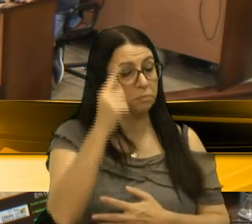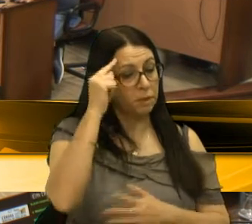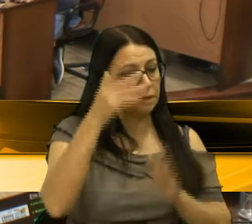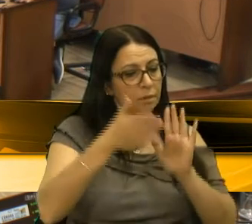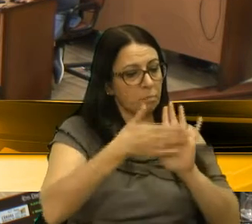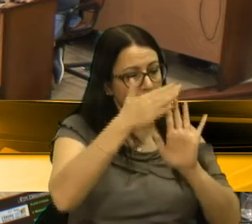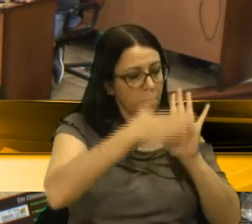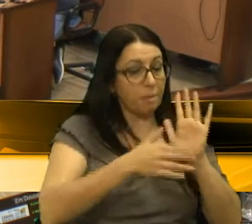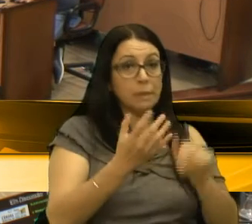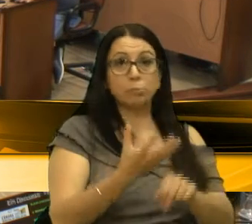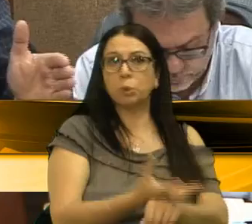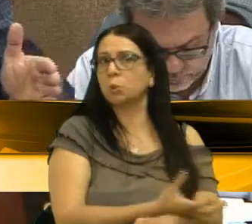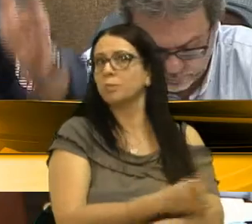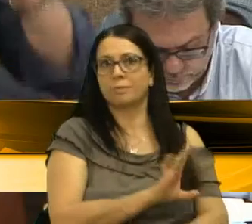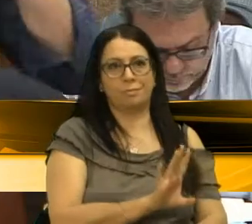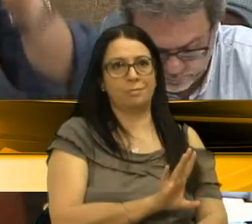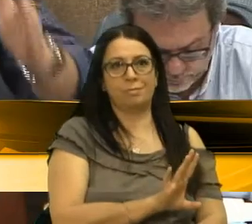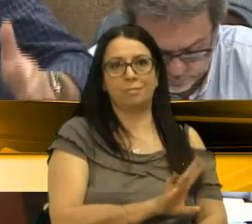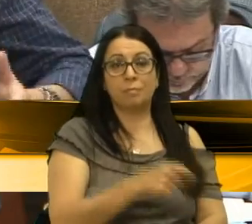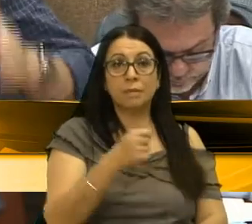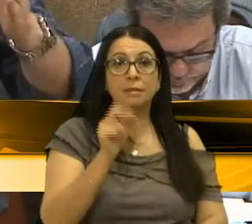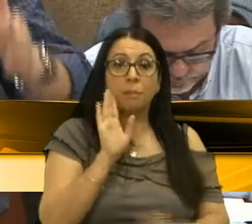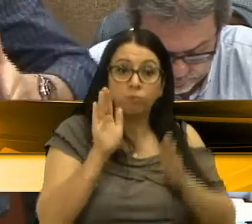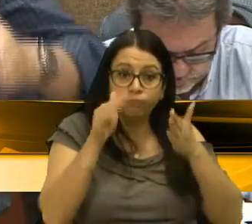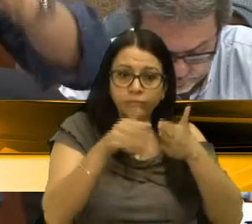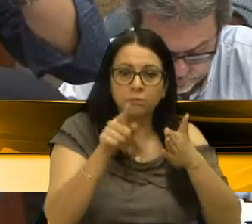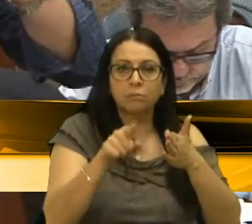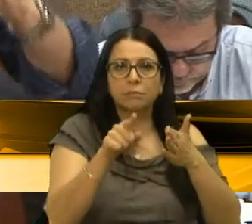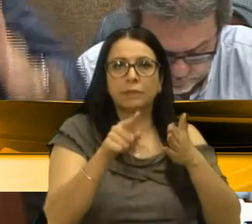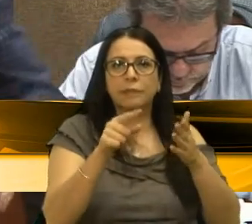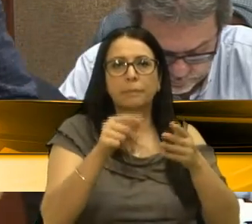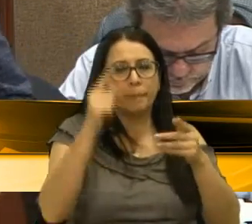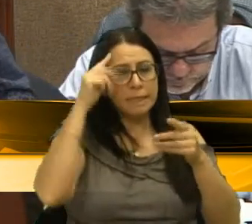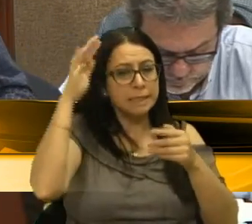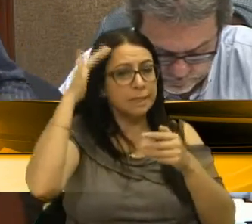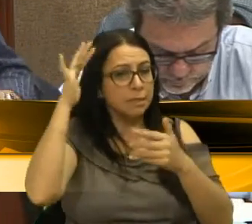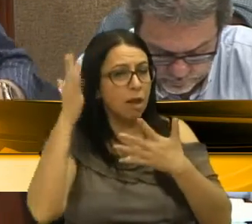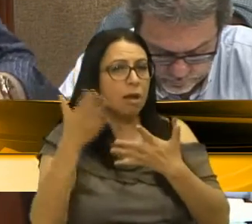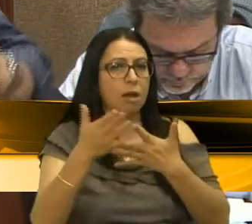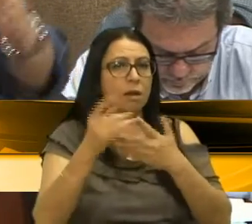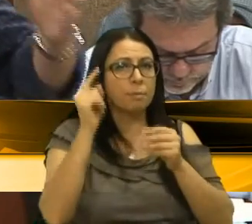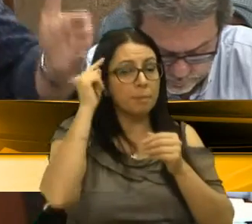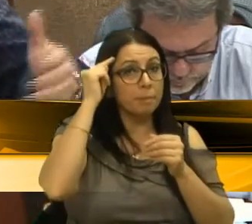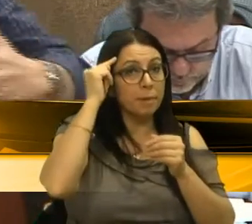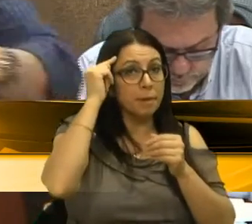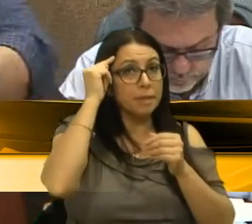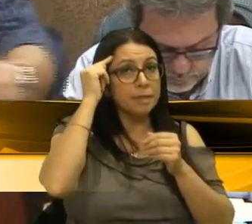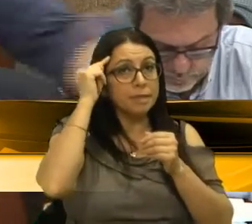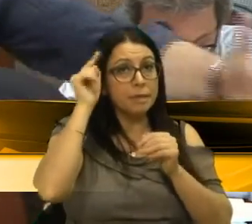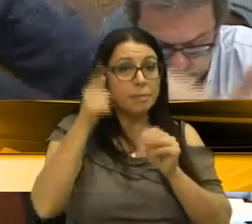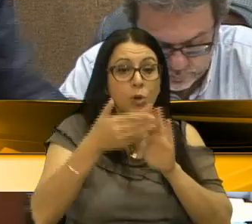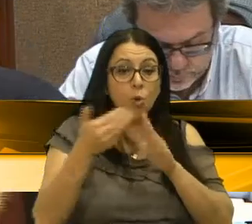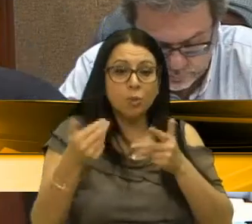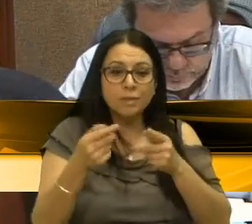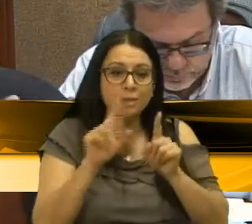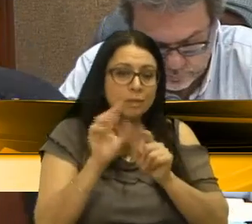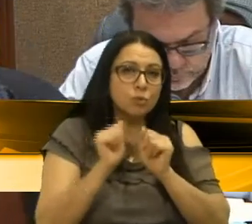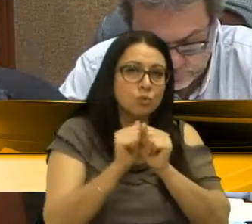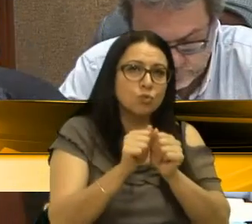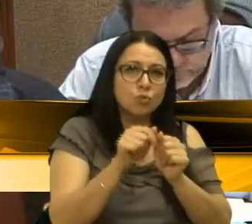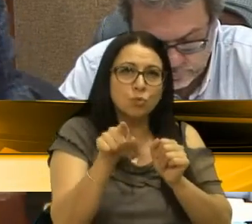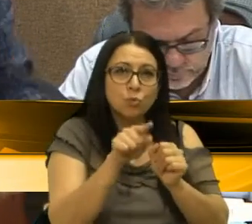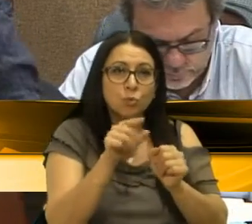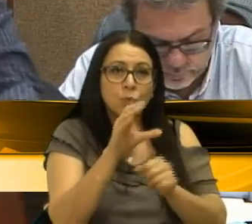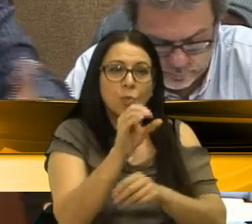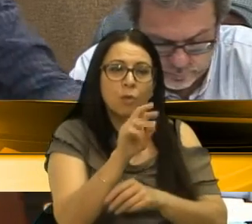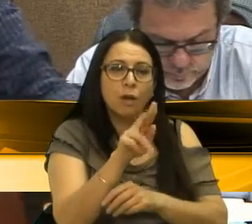pela emoção. Nós precisamos, muitas vezes, fazer uma reflexão, deixar algumas paixões que elas estão inerentes ao